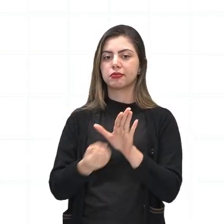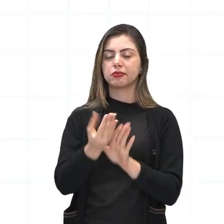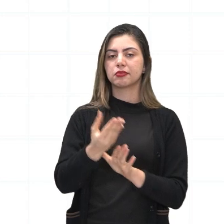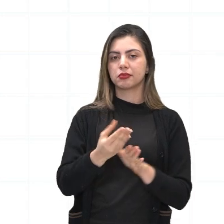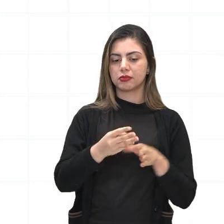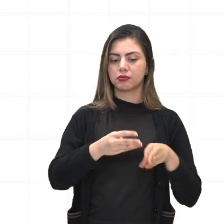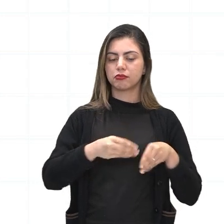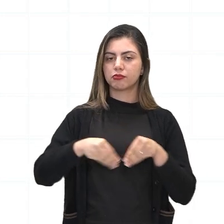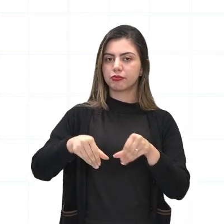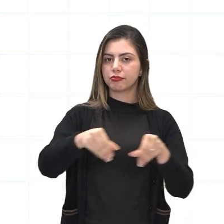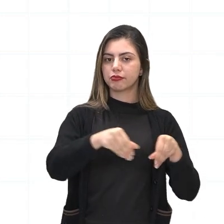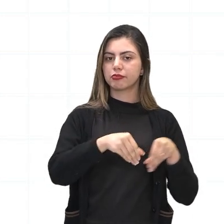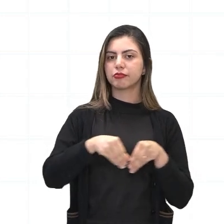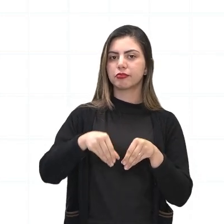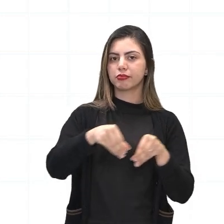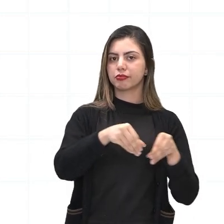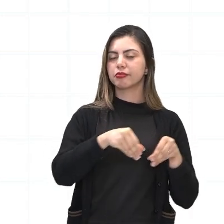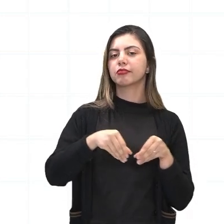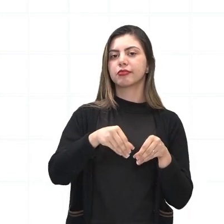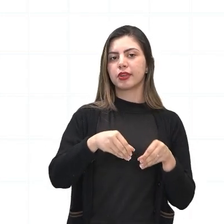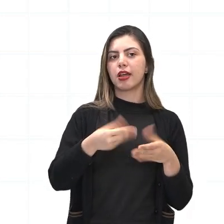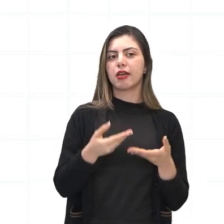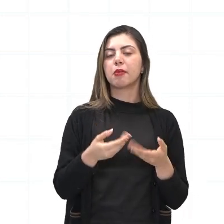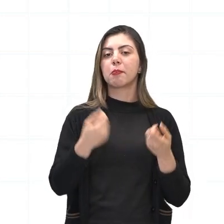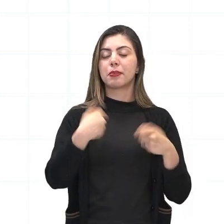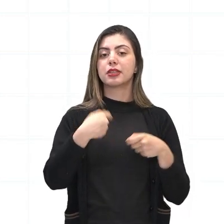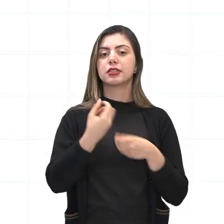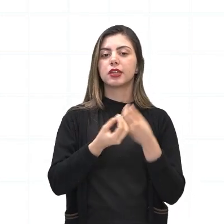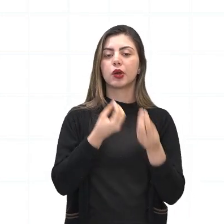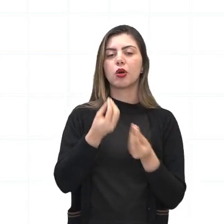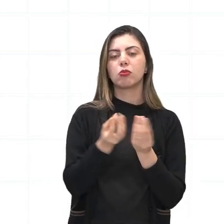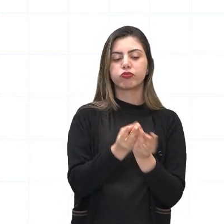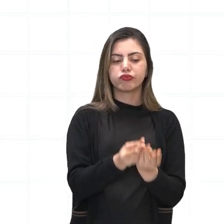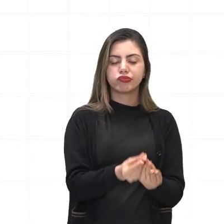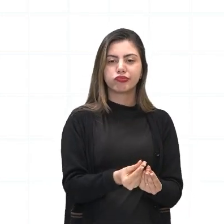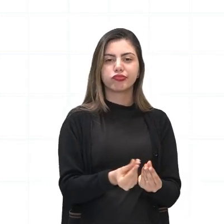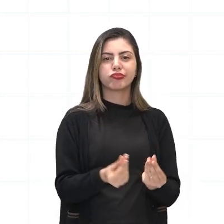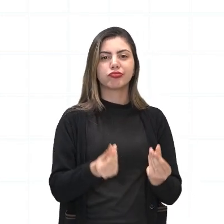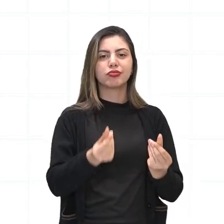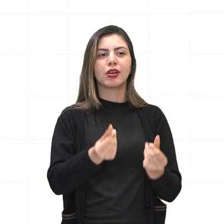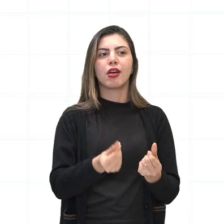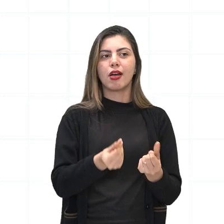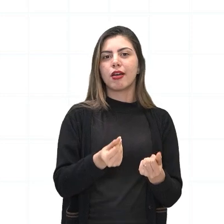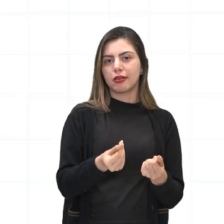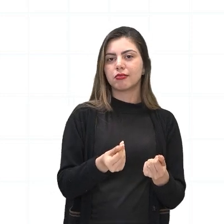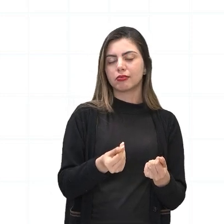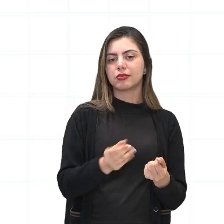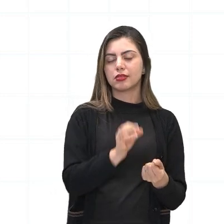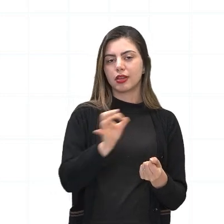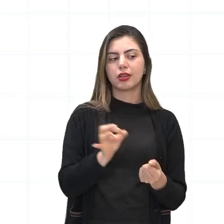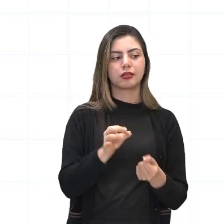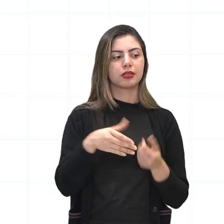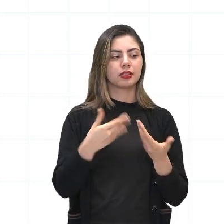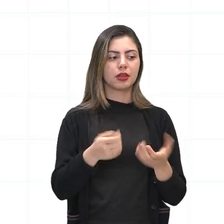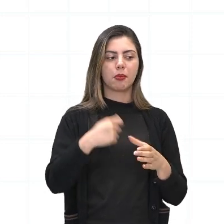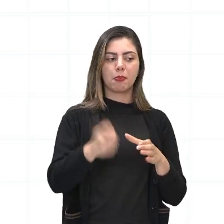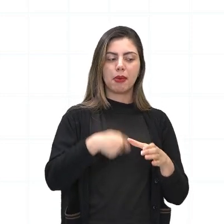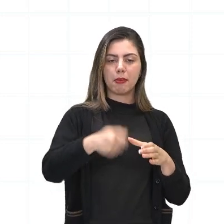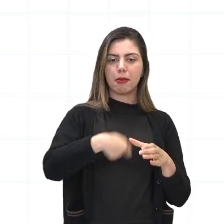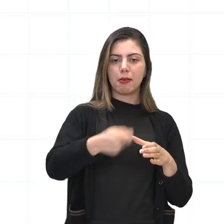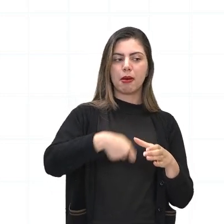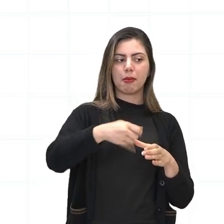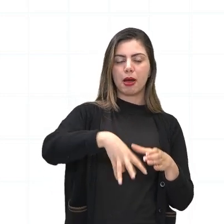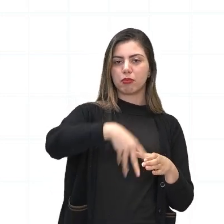assim, precisa estar sendo dissolvida. Então, para nós termos o que chamamos dessa